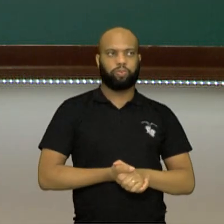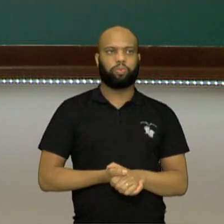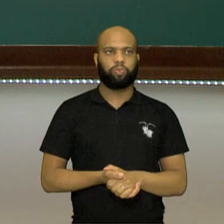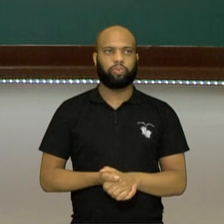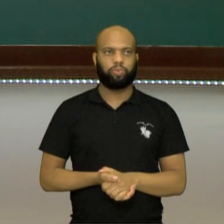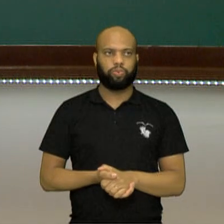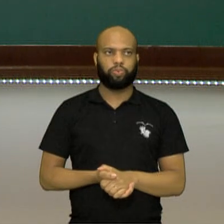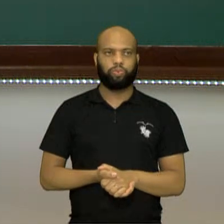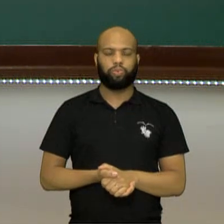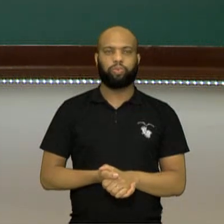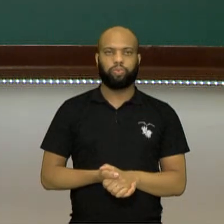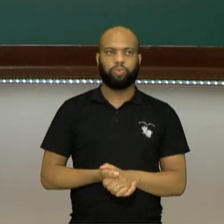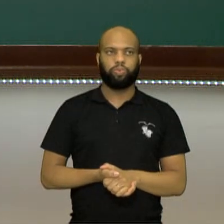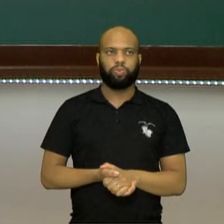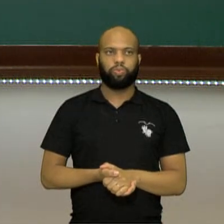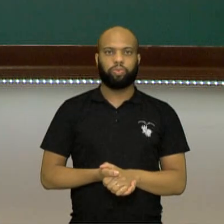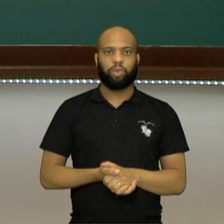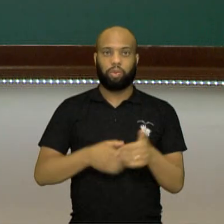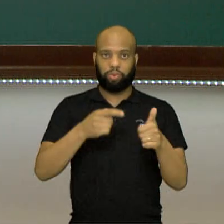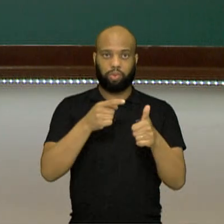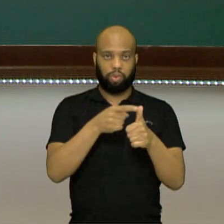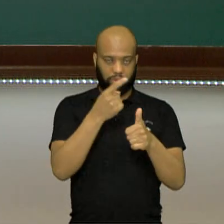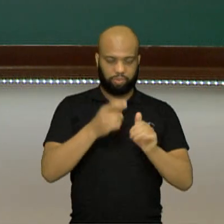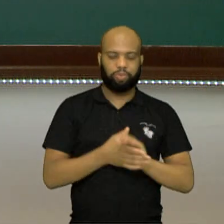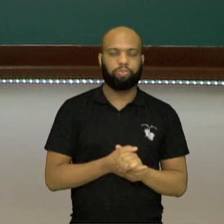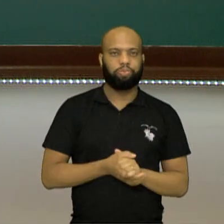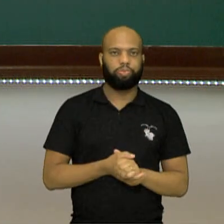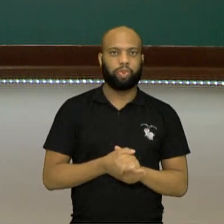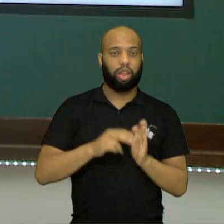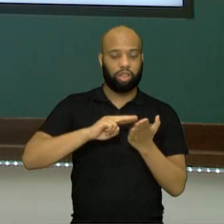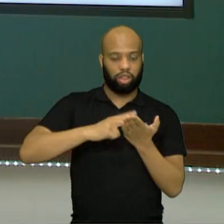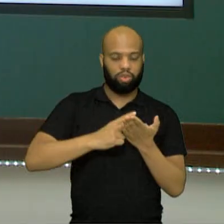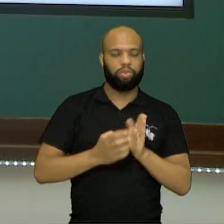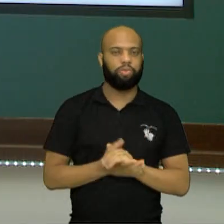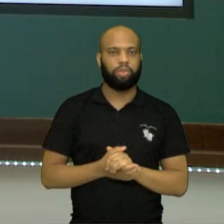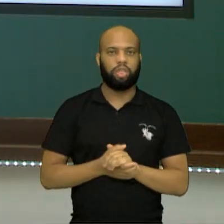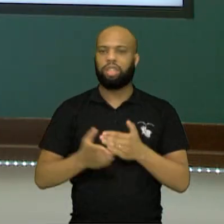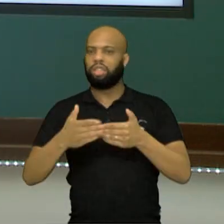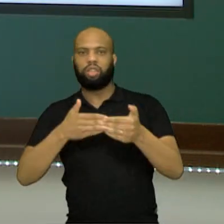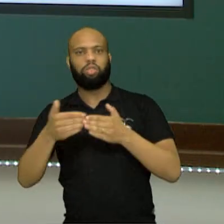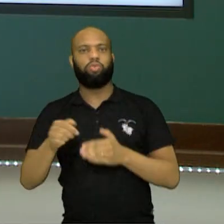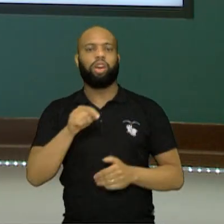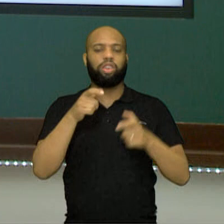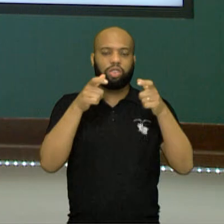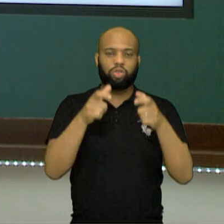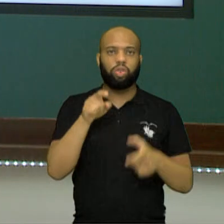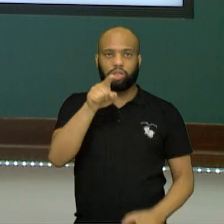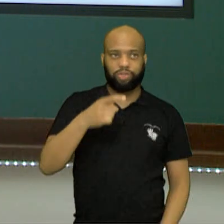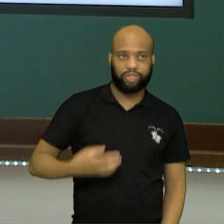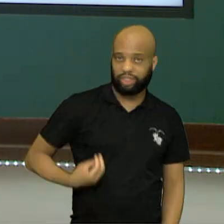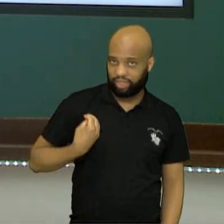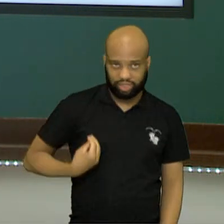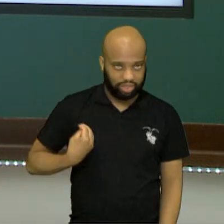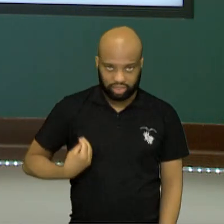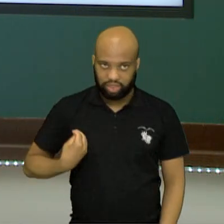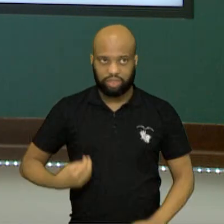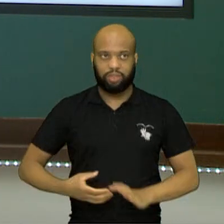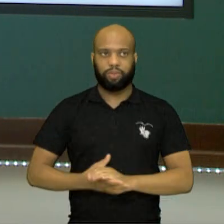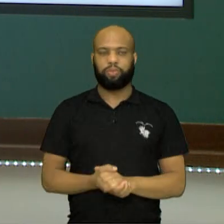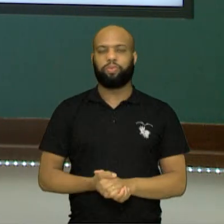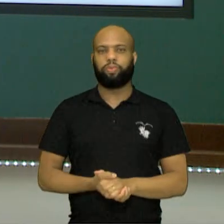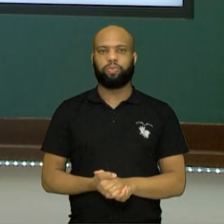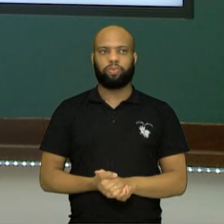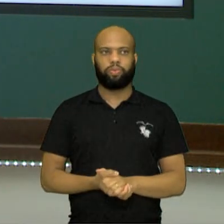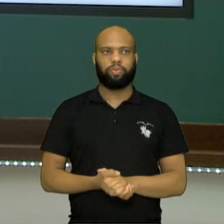no matter, não importa, where you are, onde você esteja, whether it's a quarter mile